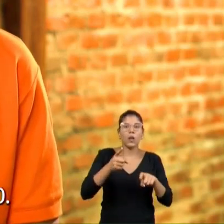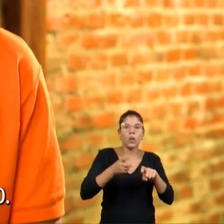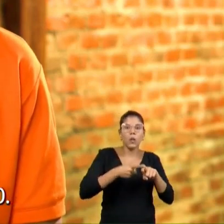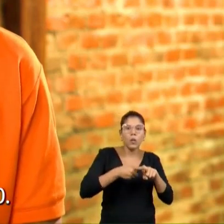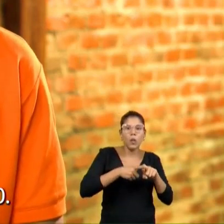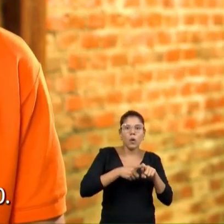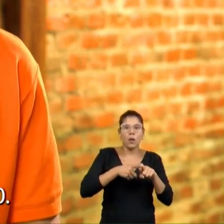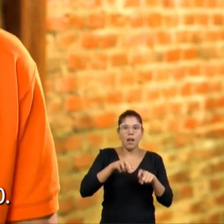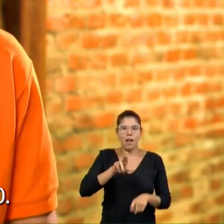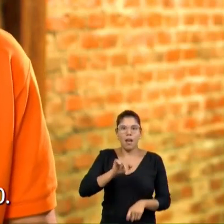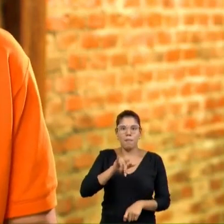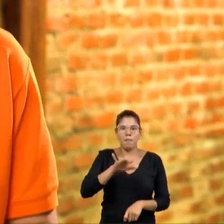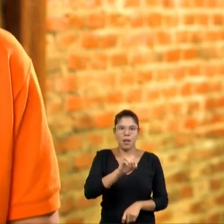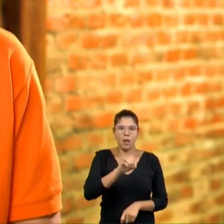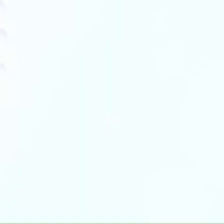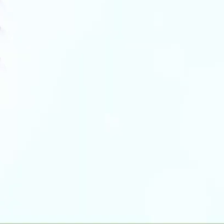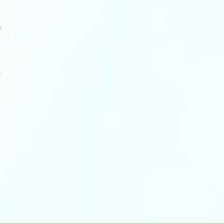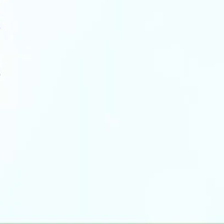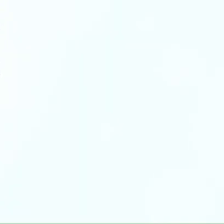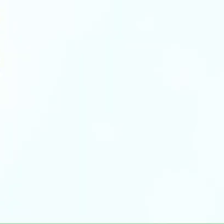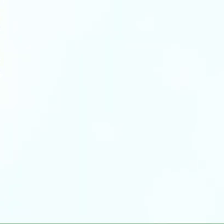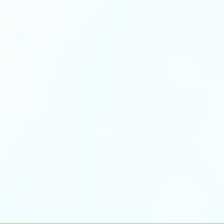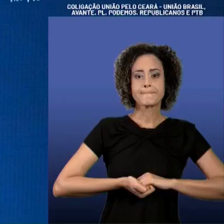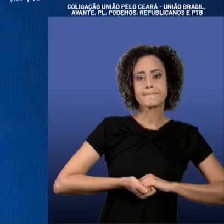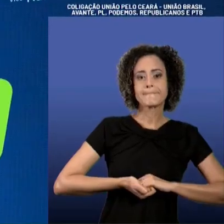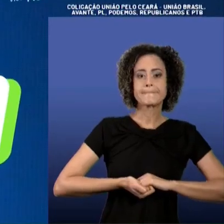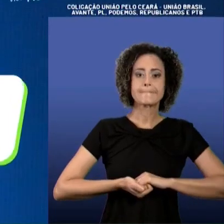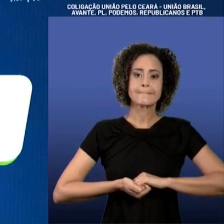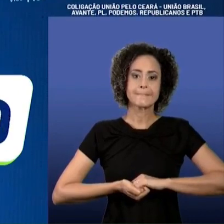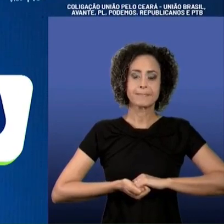doutor Isaac Rabelo, 30 mil.